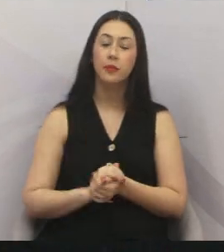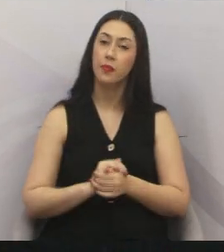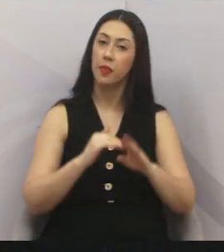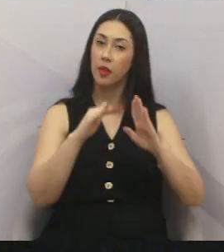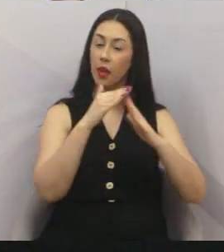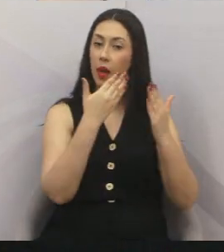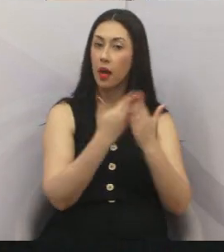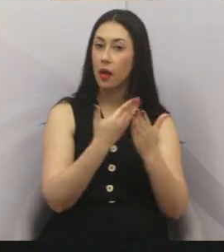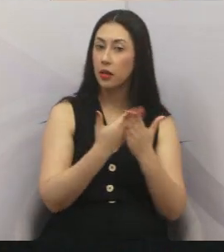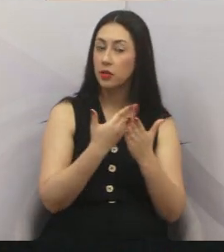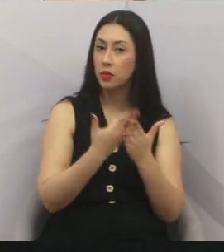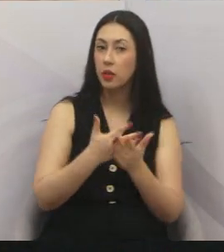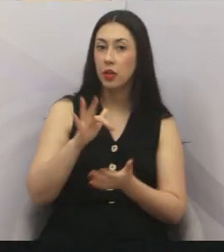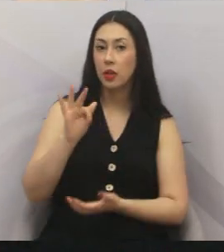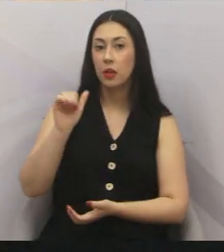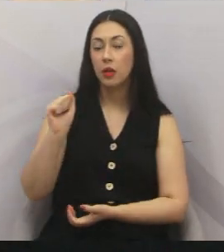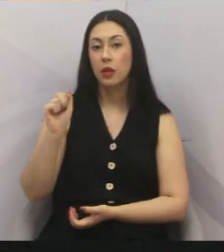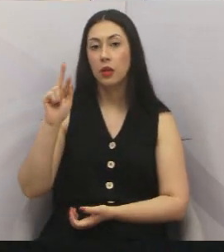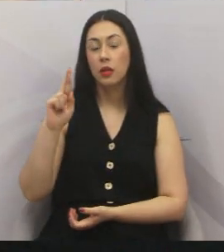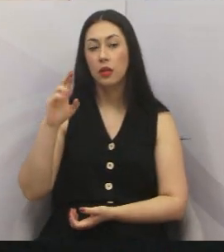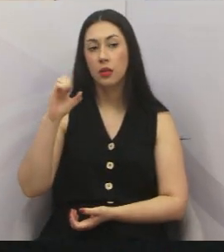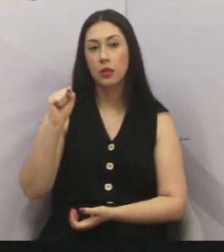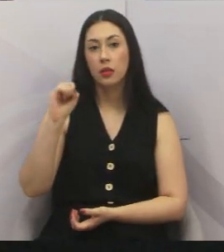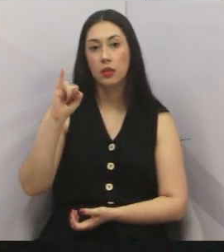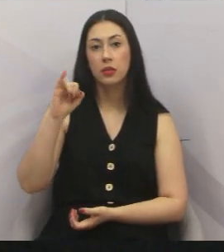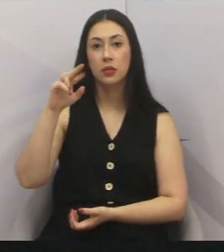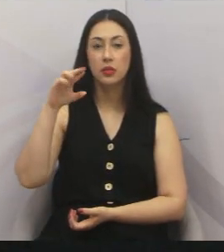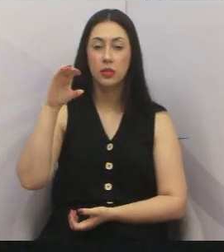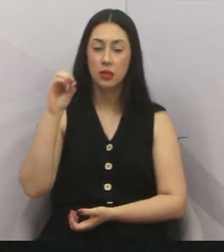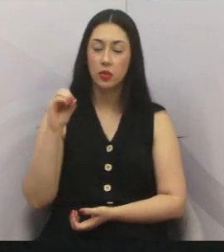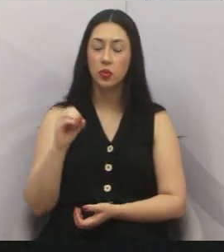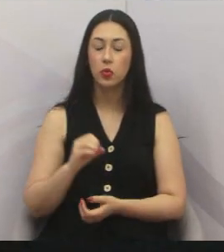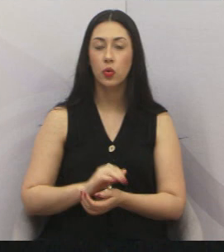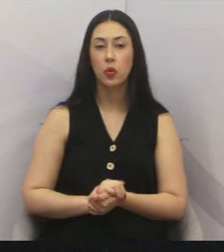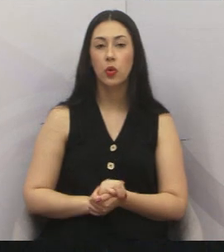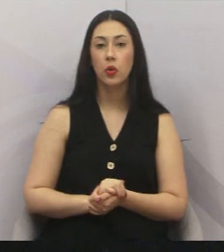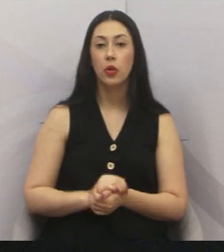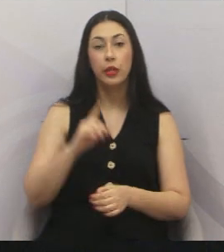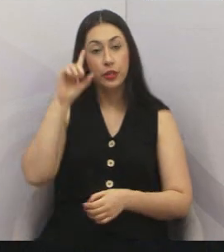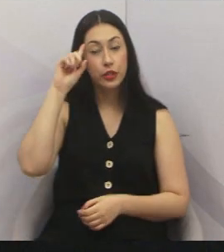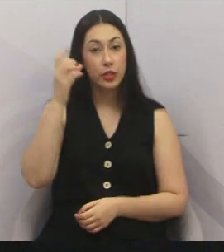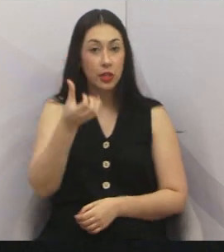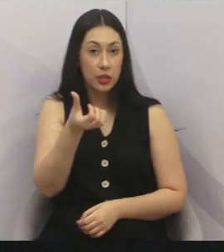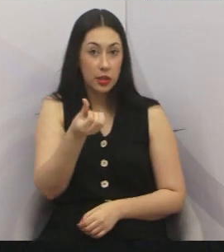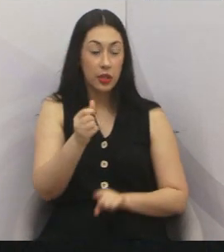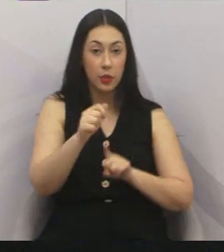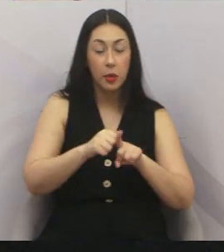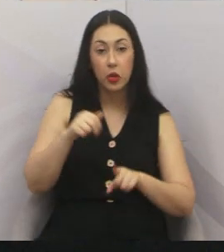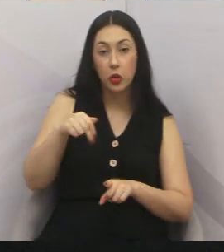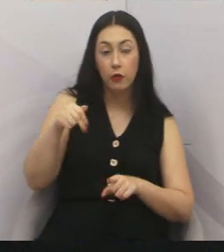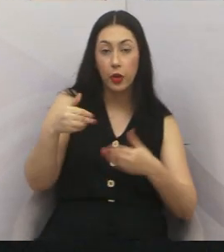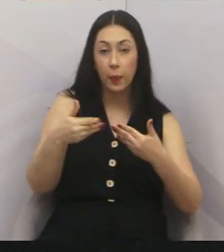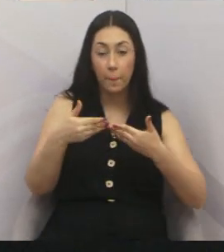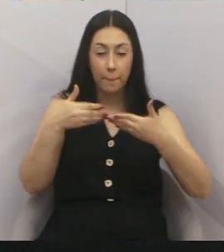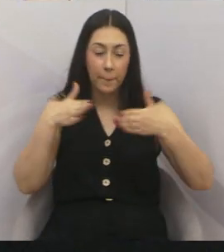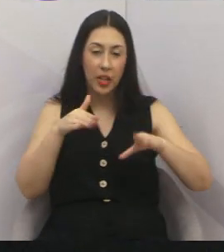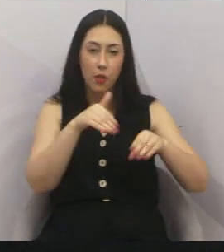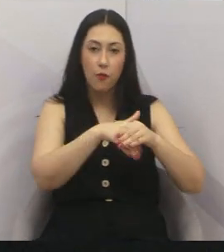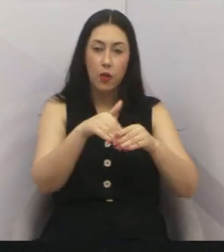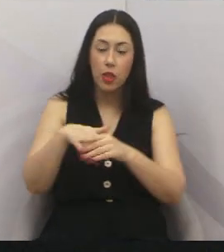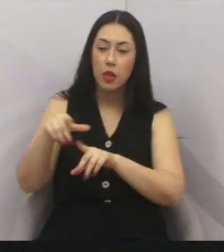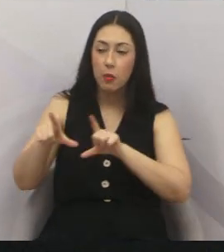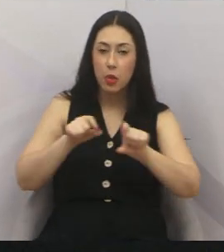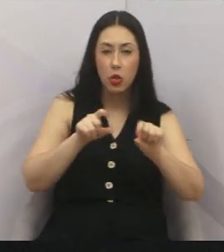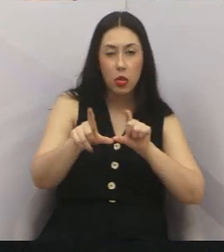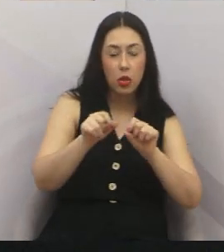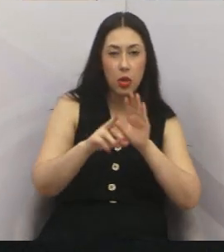EMEIF Tarcísio Francisco Barbosa, às 9 horas do dia 6 de novembro, na sessão eleitoral, foi aberta a votação para a eleição dos membros